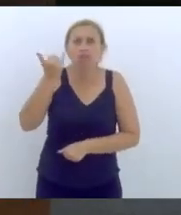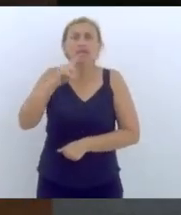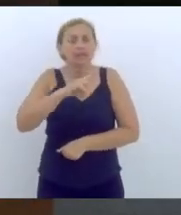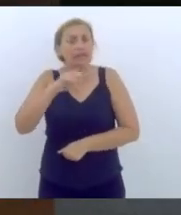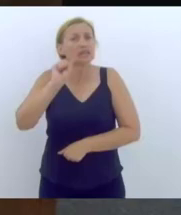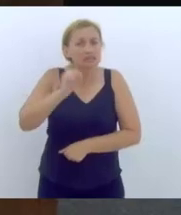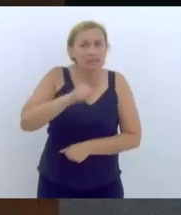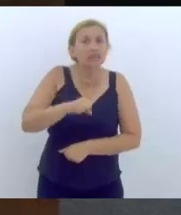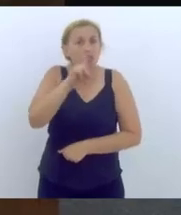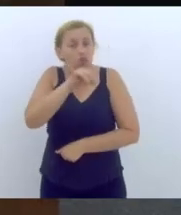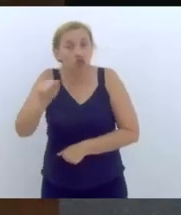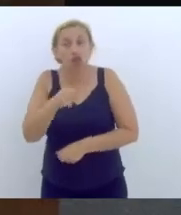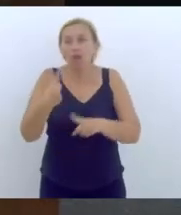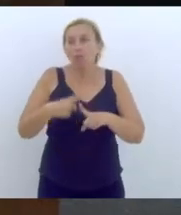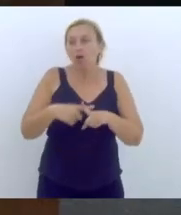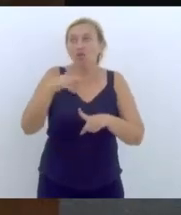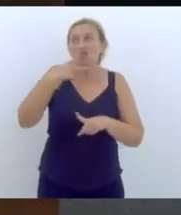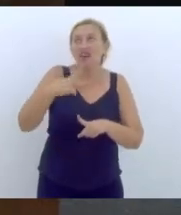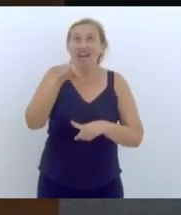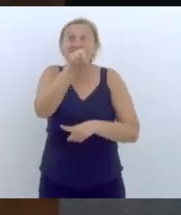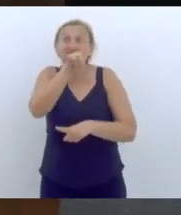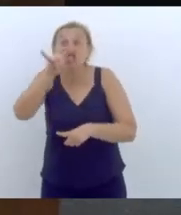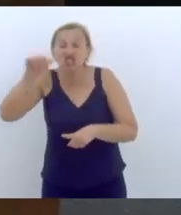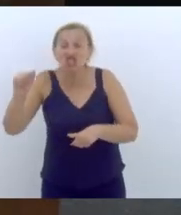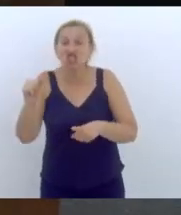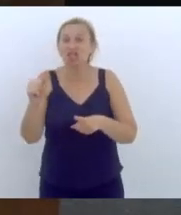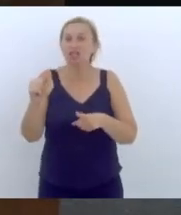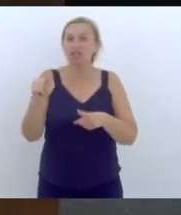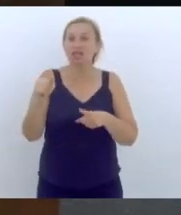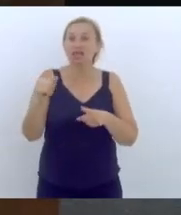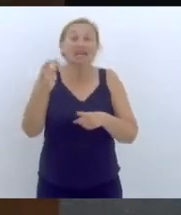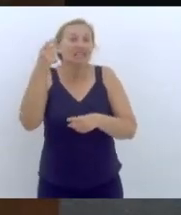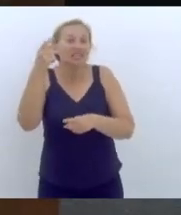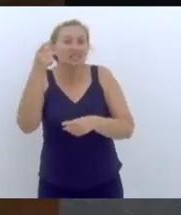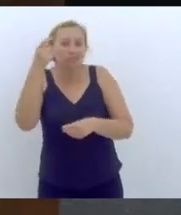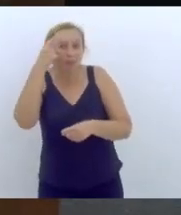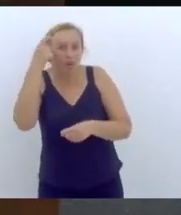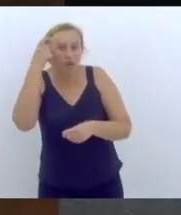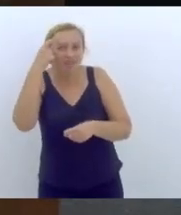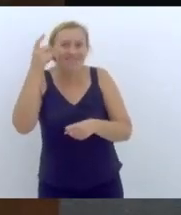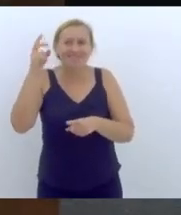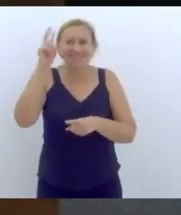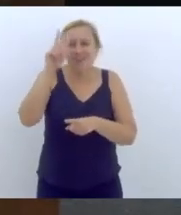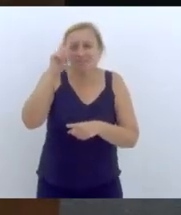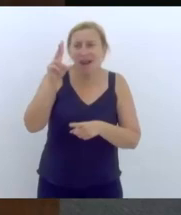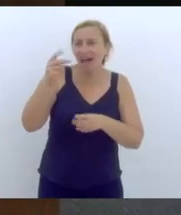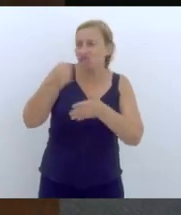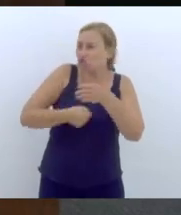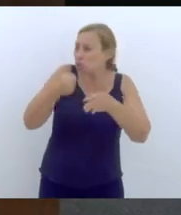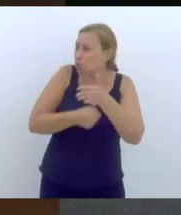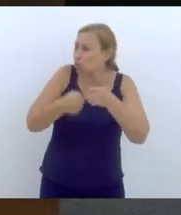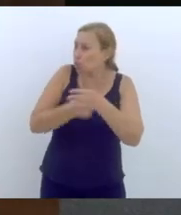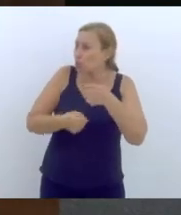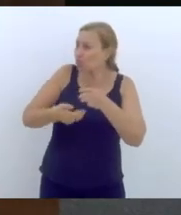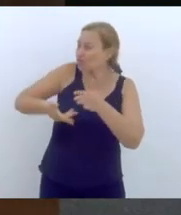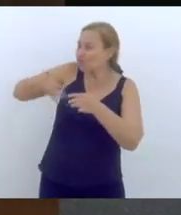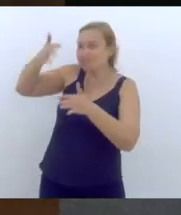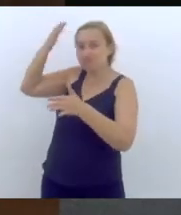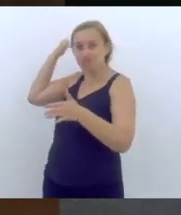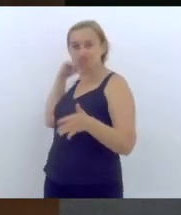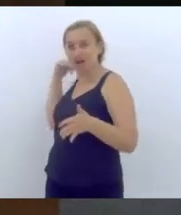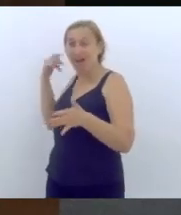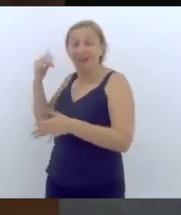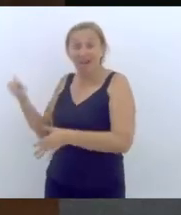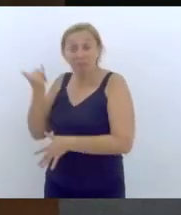uma data, porque quando a gente fala de datas e de rememorar lutas que são importantes, em especial